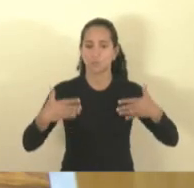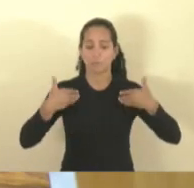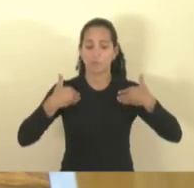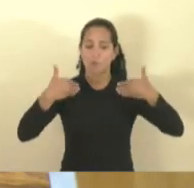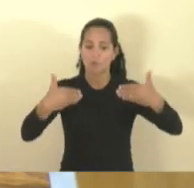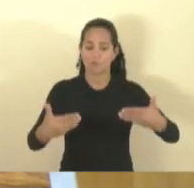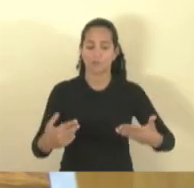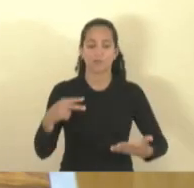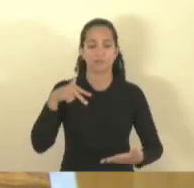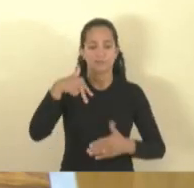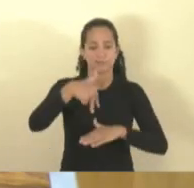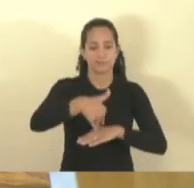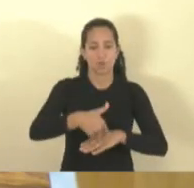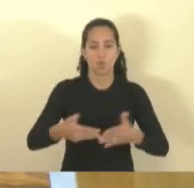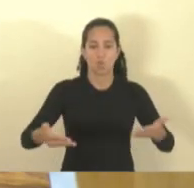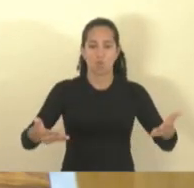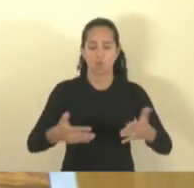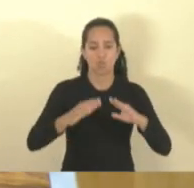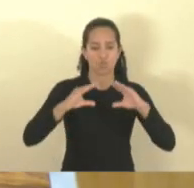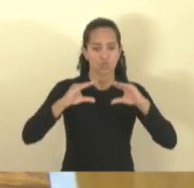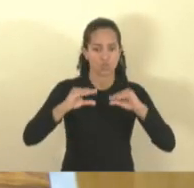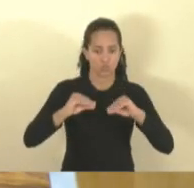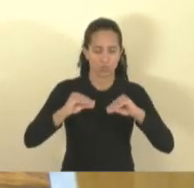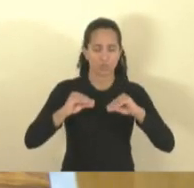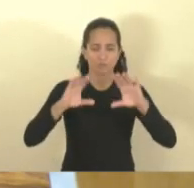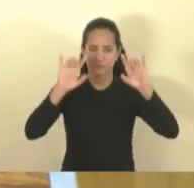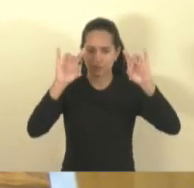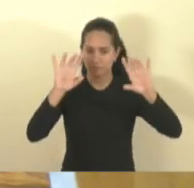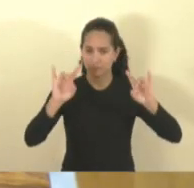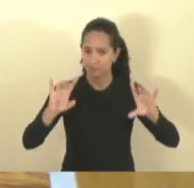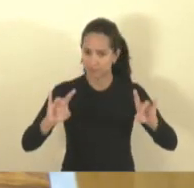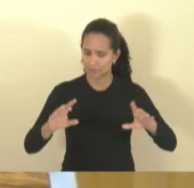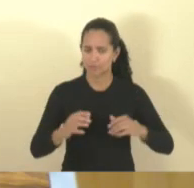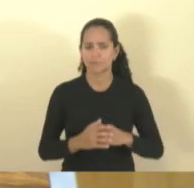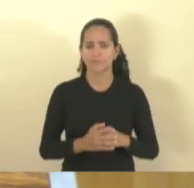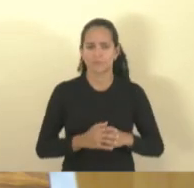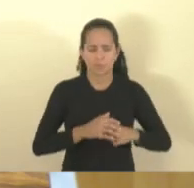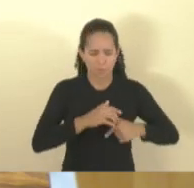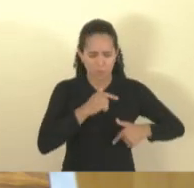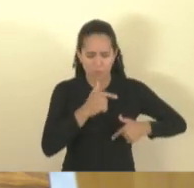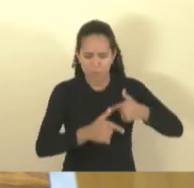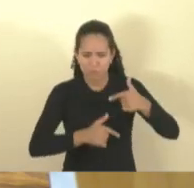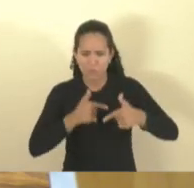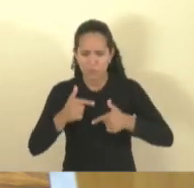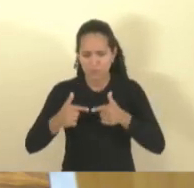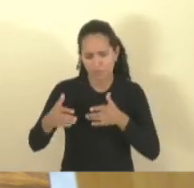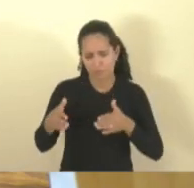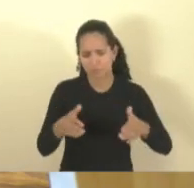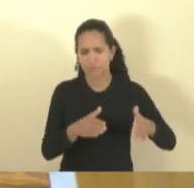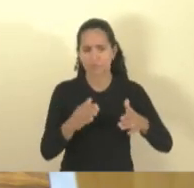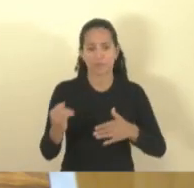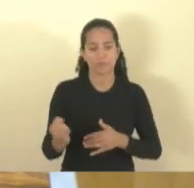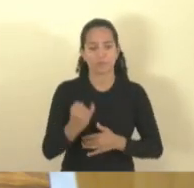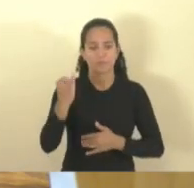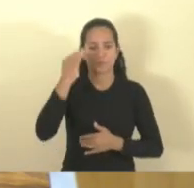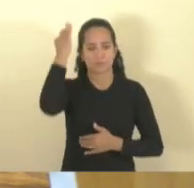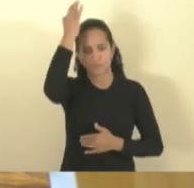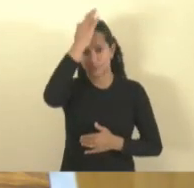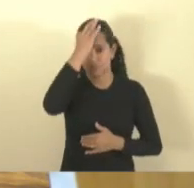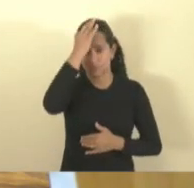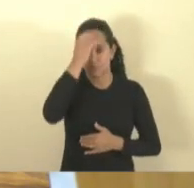estar presente nessa noite solene de uma carreira tão importante para o Estado brasileiro, para o Espírito Santo, para os demais